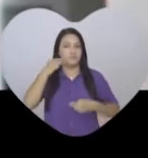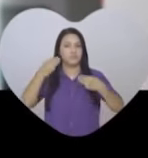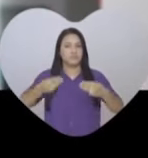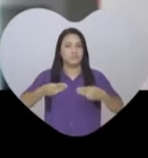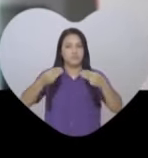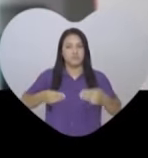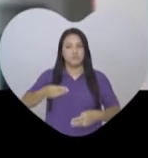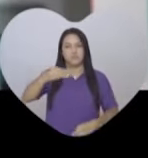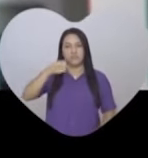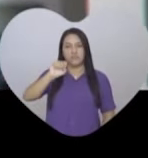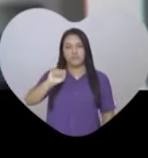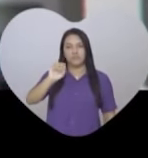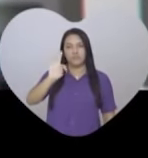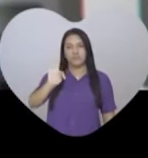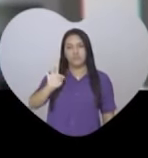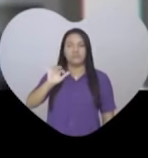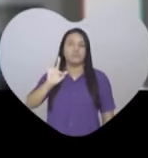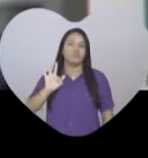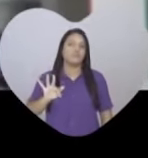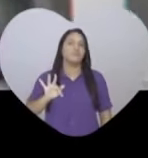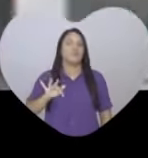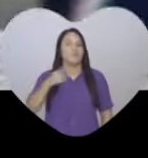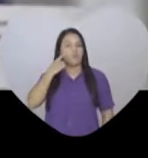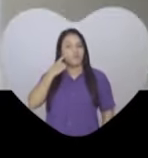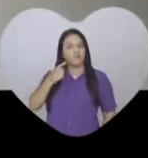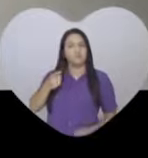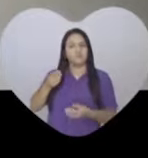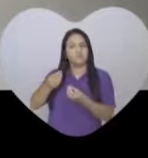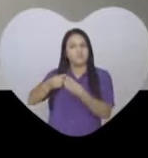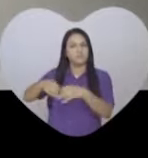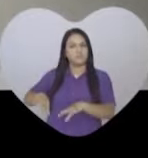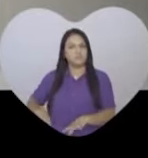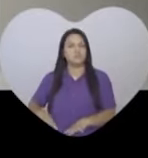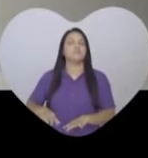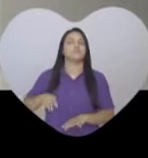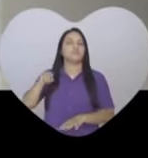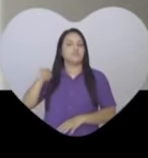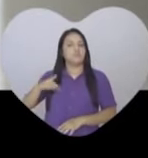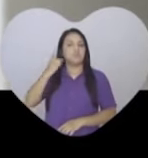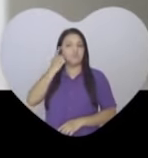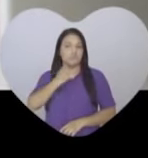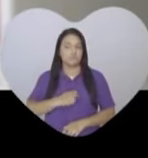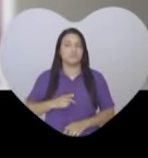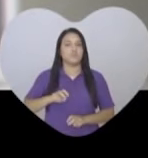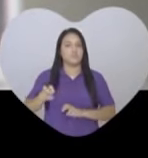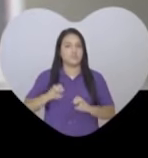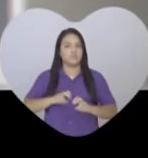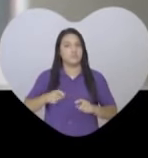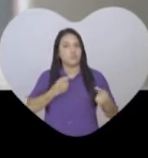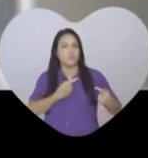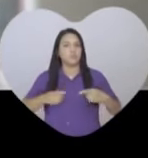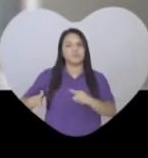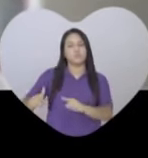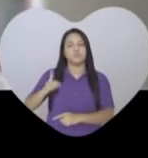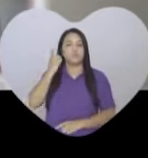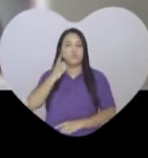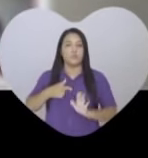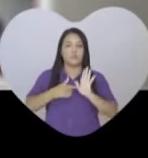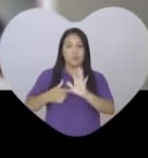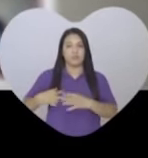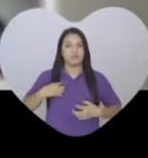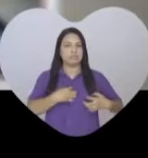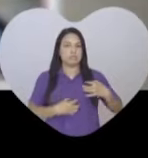veem tentativa de interferência nas eleições. A notícia. Ação contra Paulo Dantas mostra desespero e